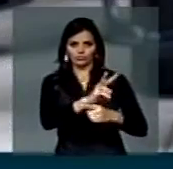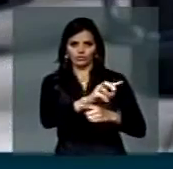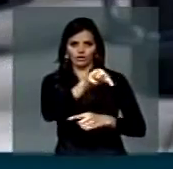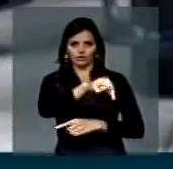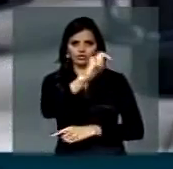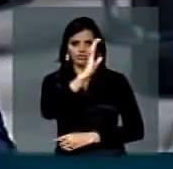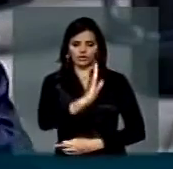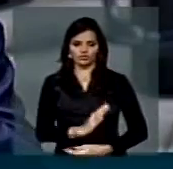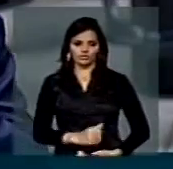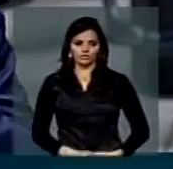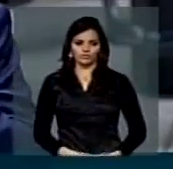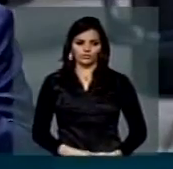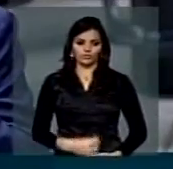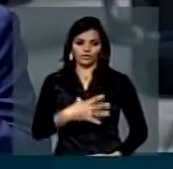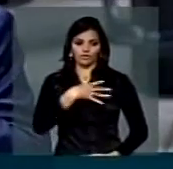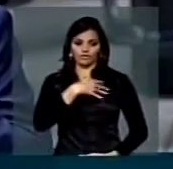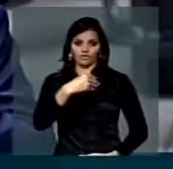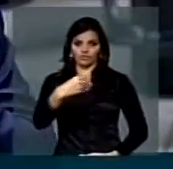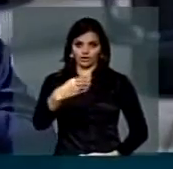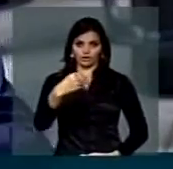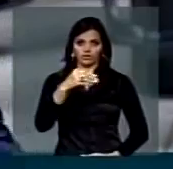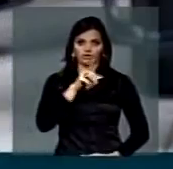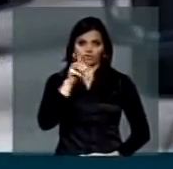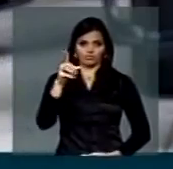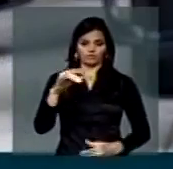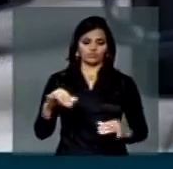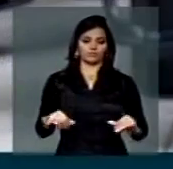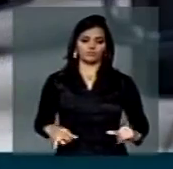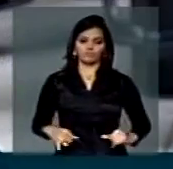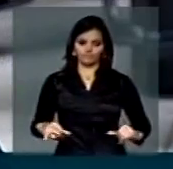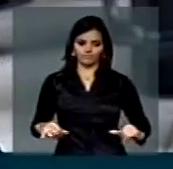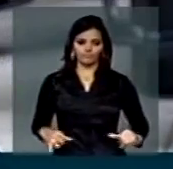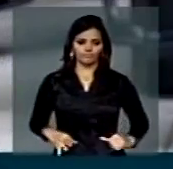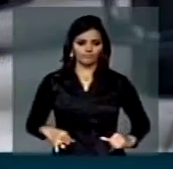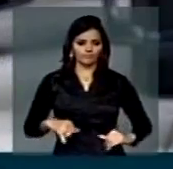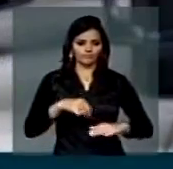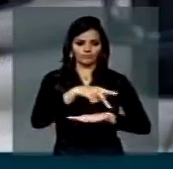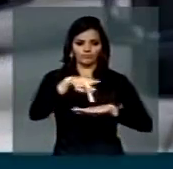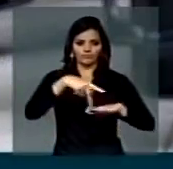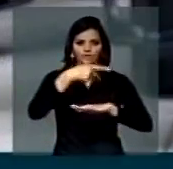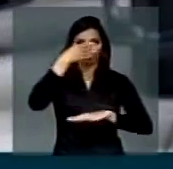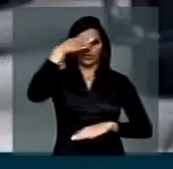no Brasil, deixando a sua filha, sabendo que ela vai sofrer muito lá em Cuba.